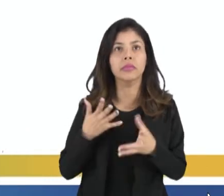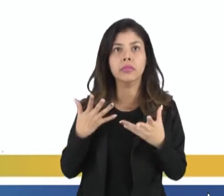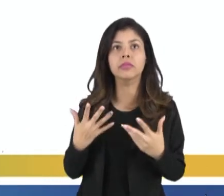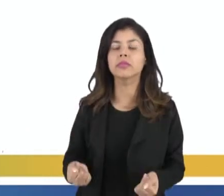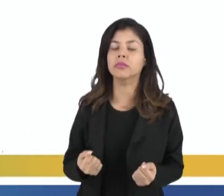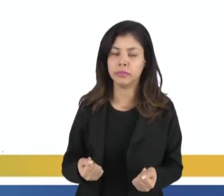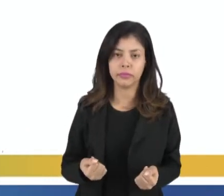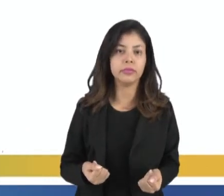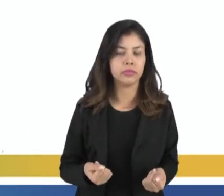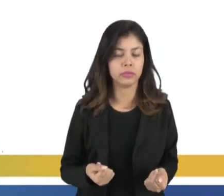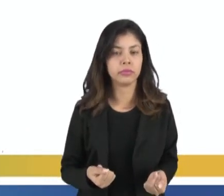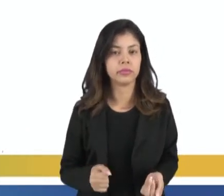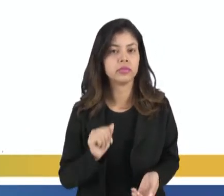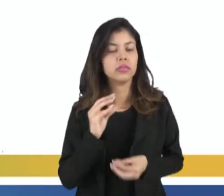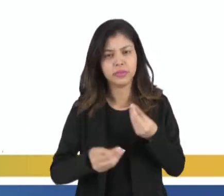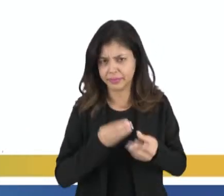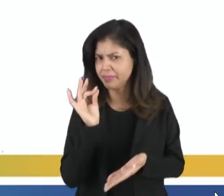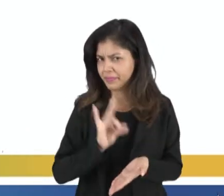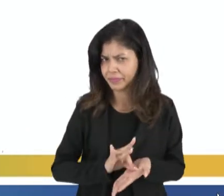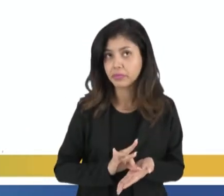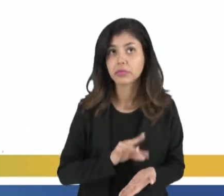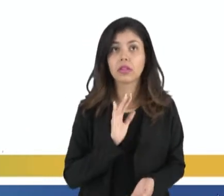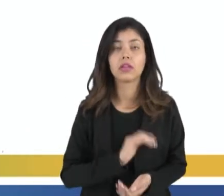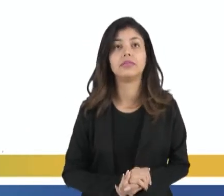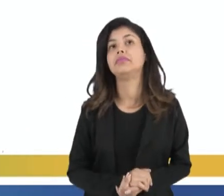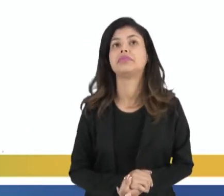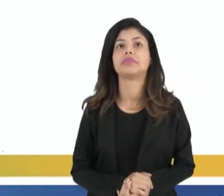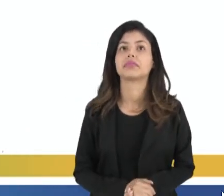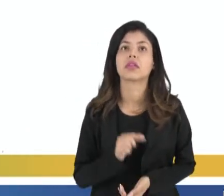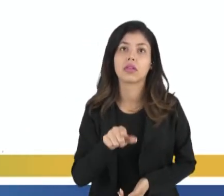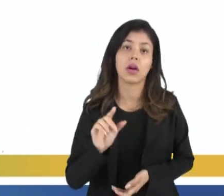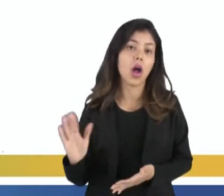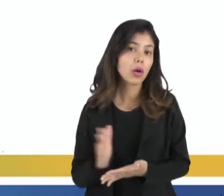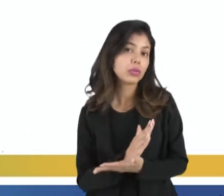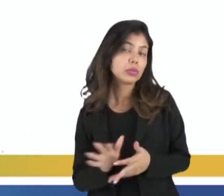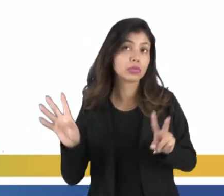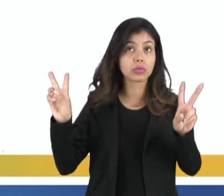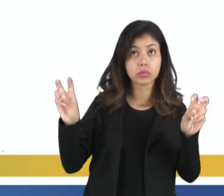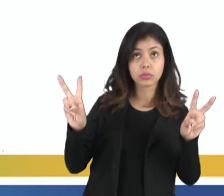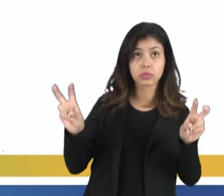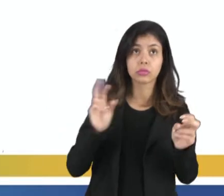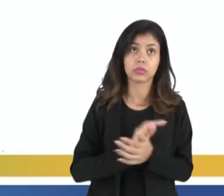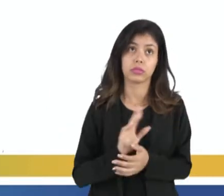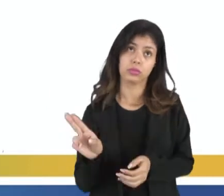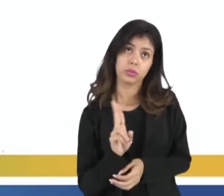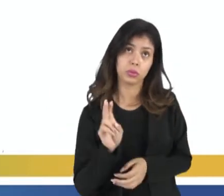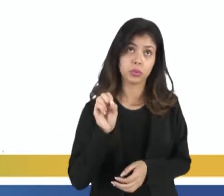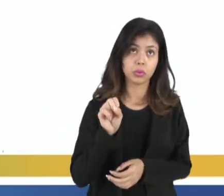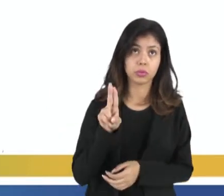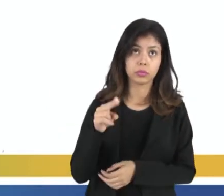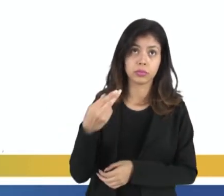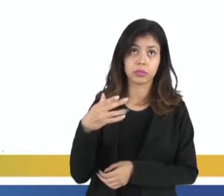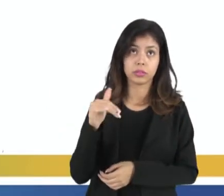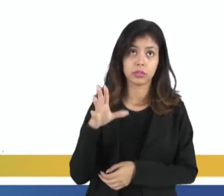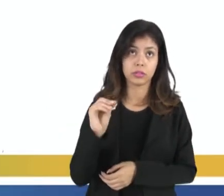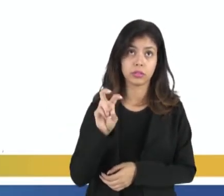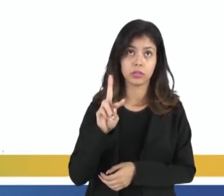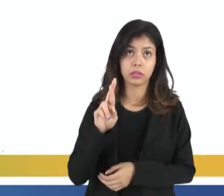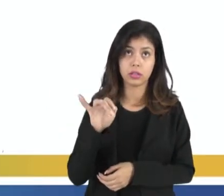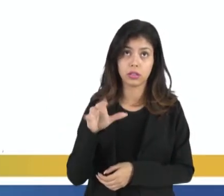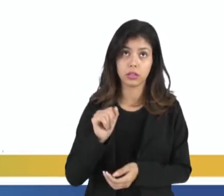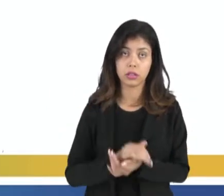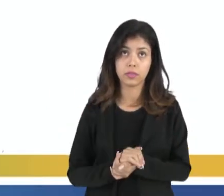interna que acabamos aceitando como verdade. É o que alguns teóricos chamam de